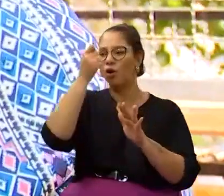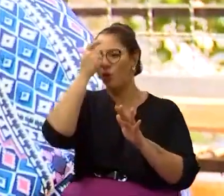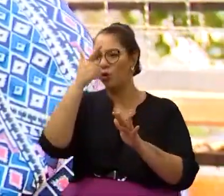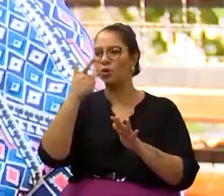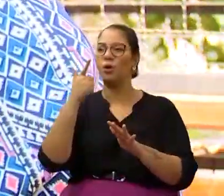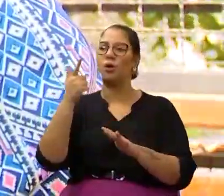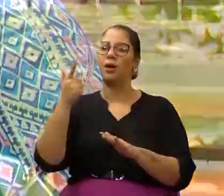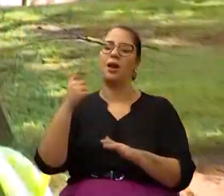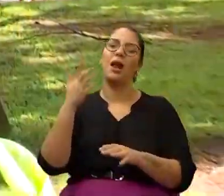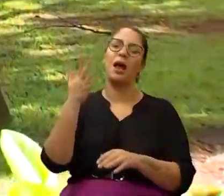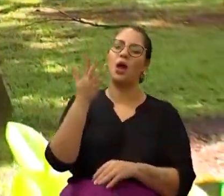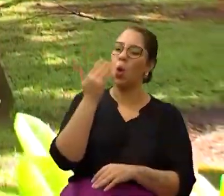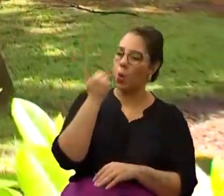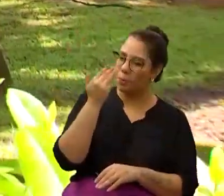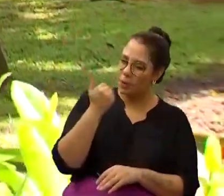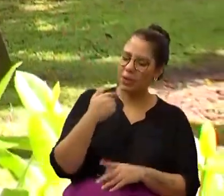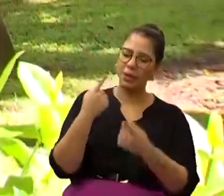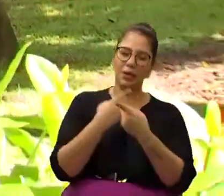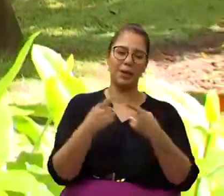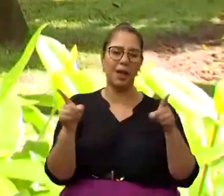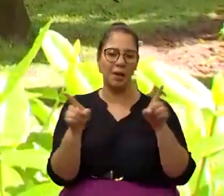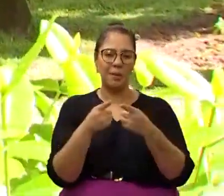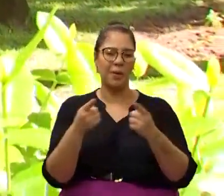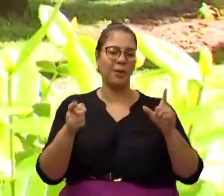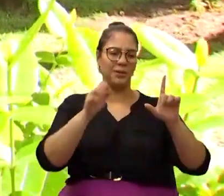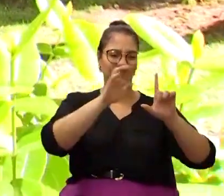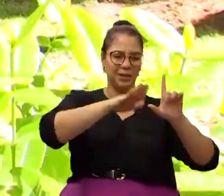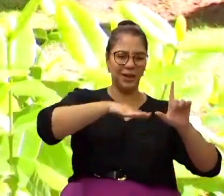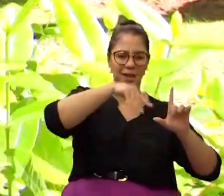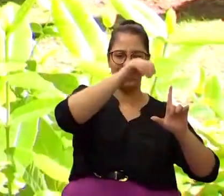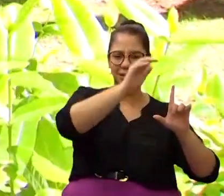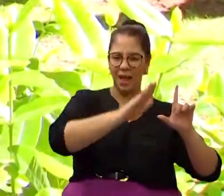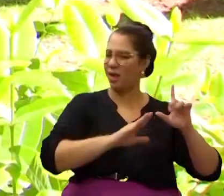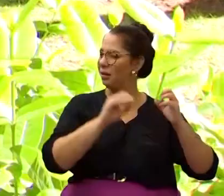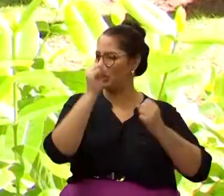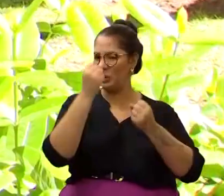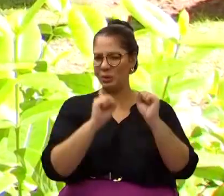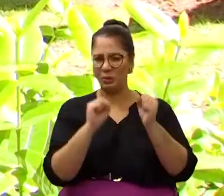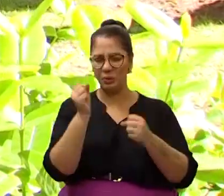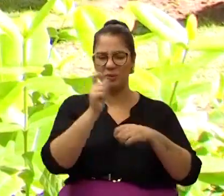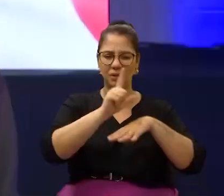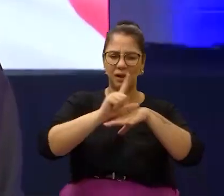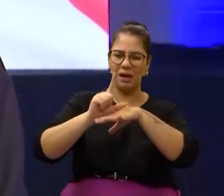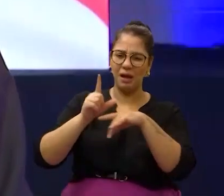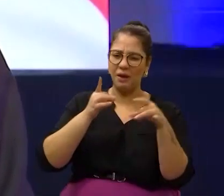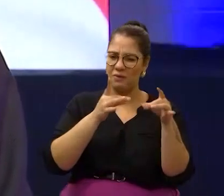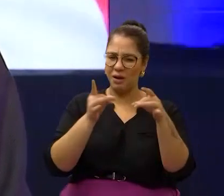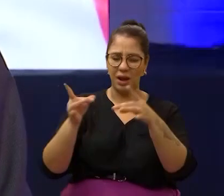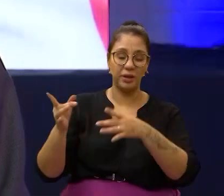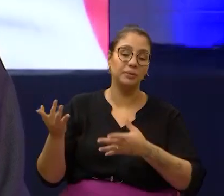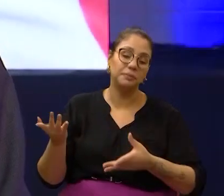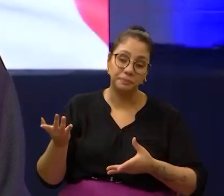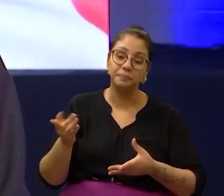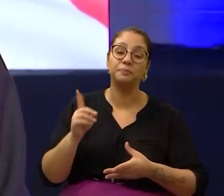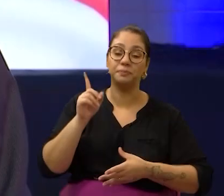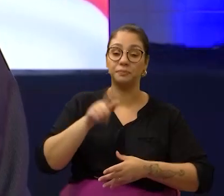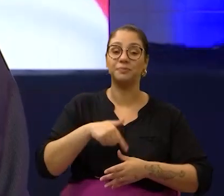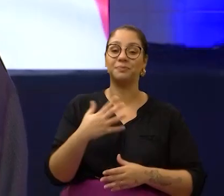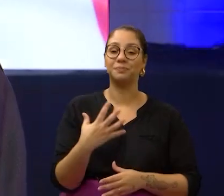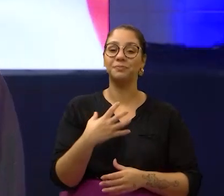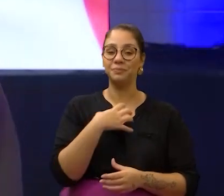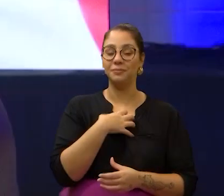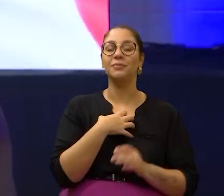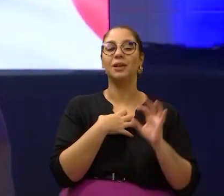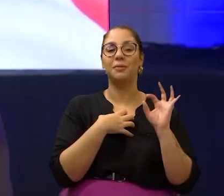na gastronomia, na música, nas obras de artes, né, na indústria, no comércio. Então, é uma